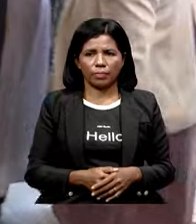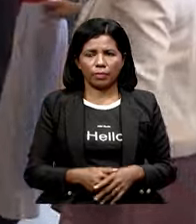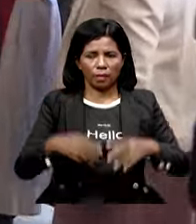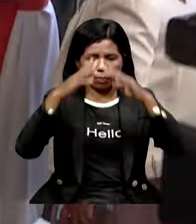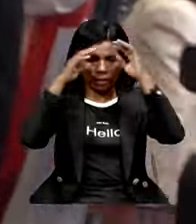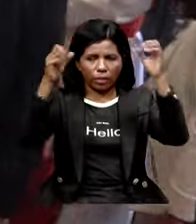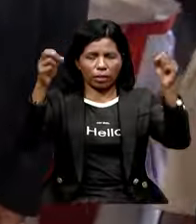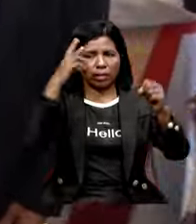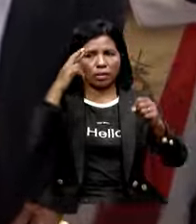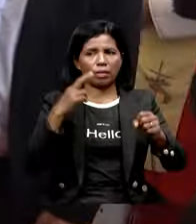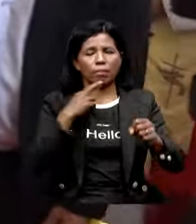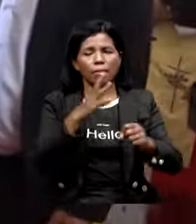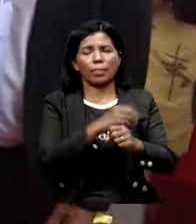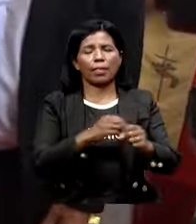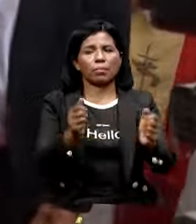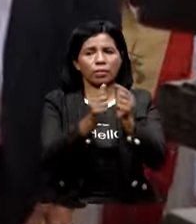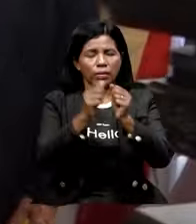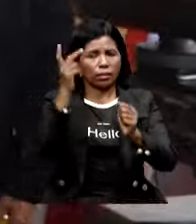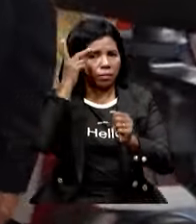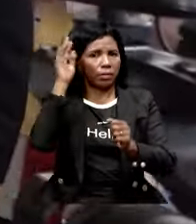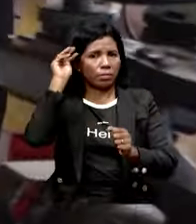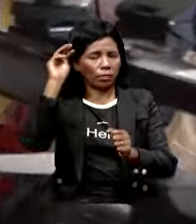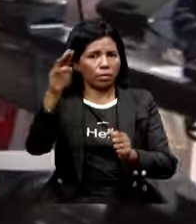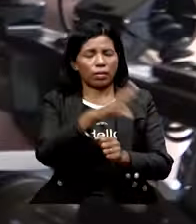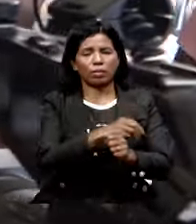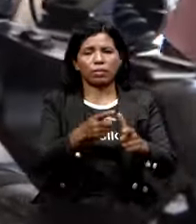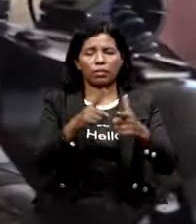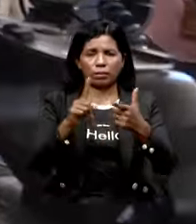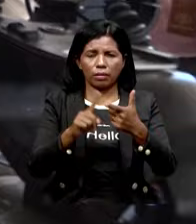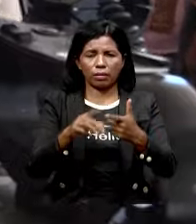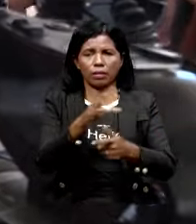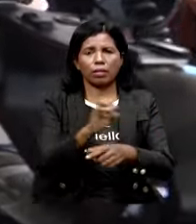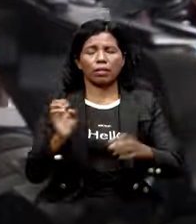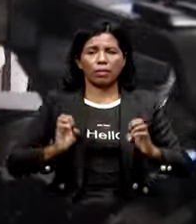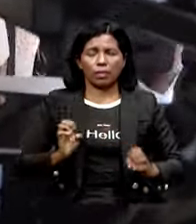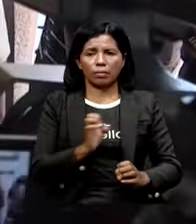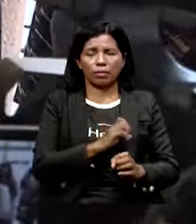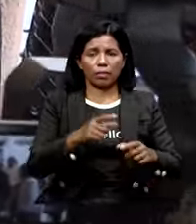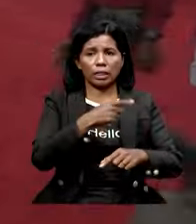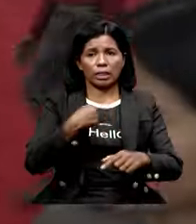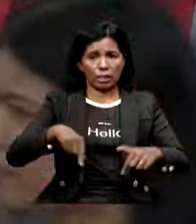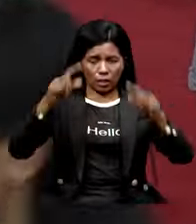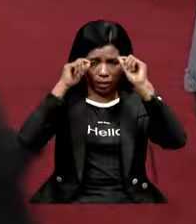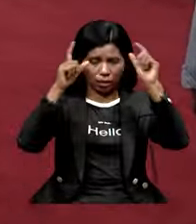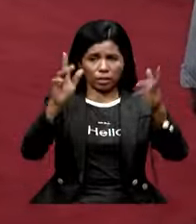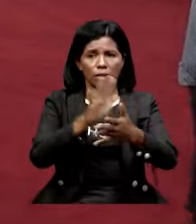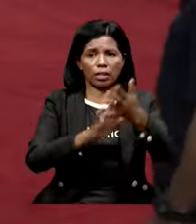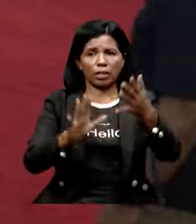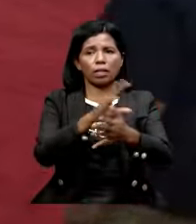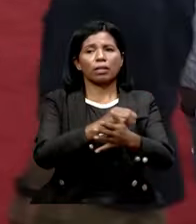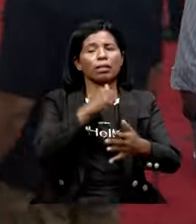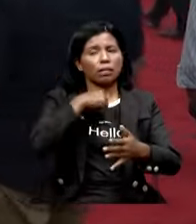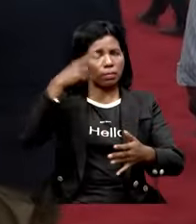Presidente da República, Zé Ramazorta, acompanha o seu primeiro-ministro, Karela Sana Guzmão, embaixador à China e a Timor-Leste, inaugura o Salão Nobre Amo